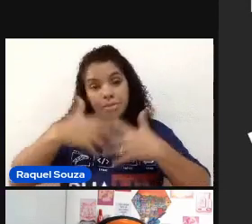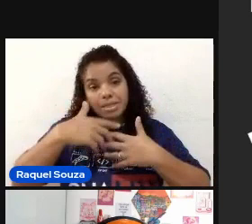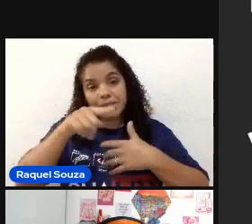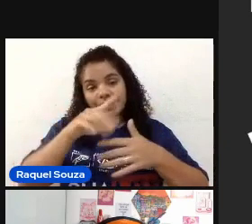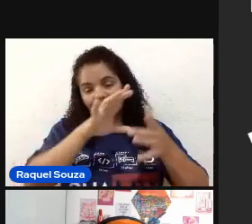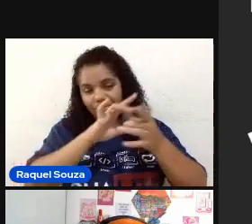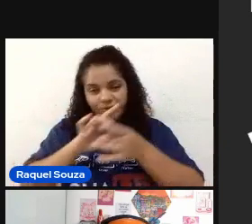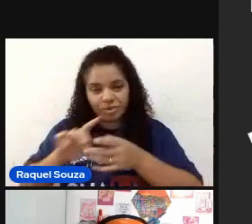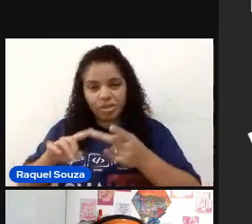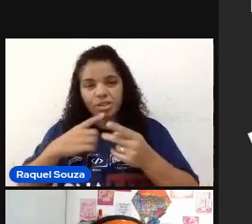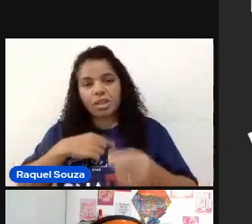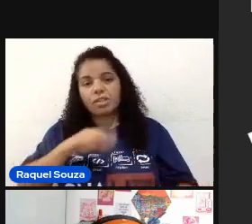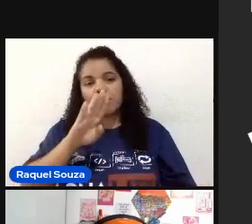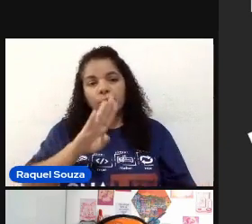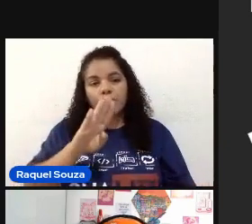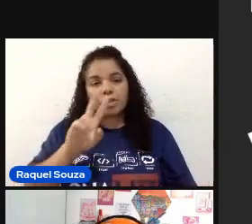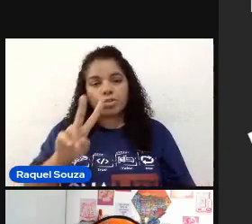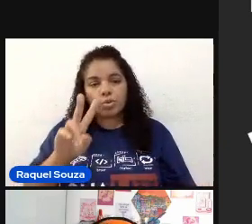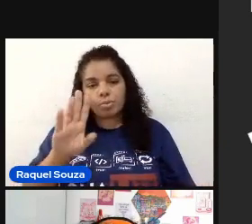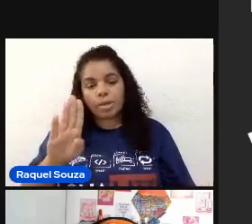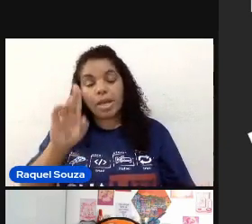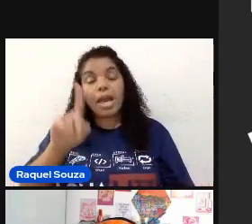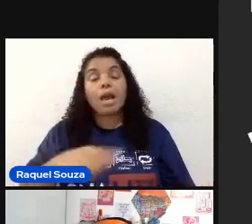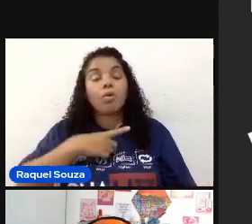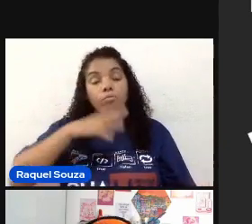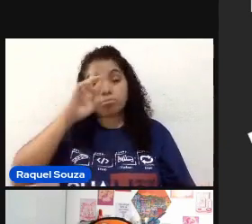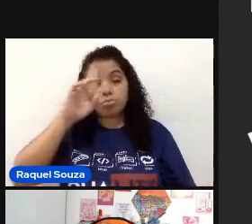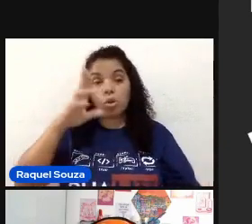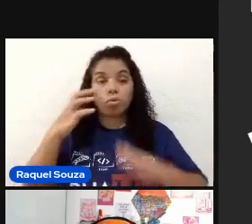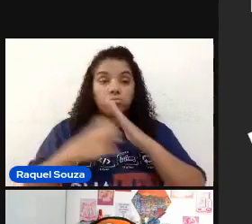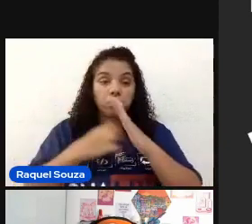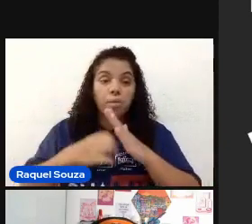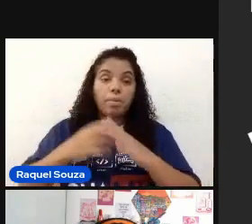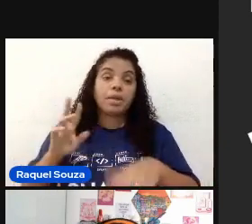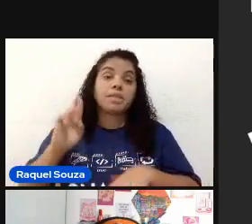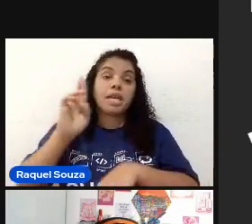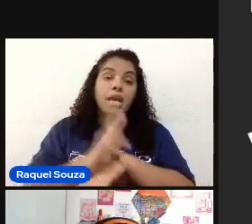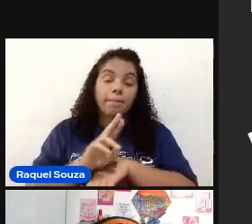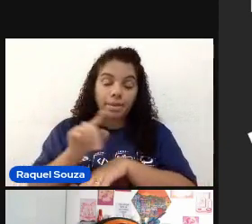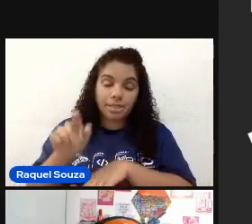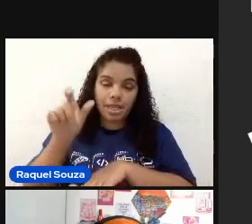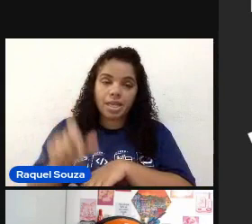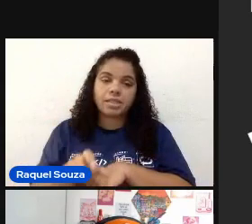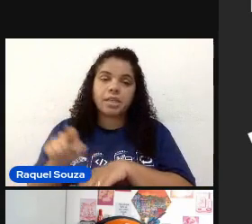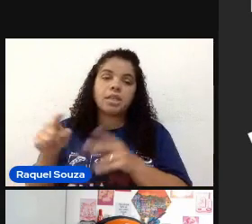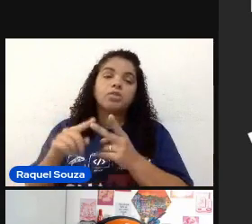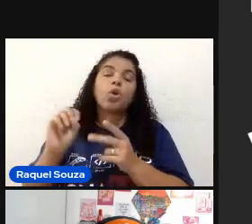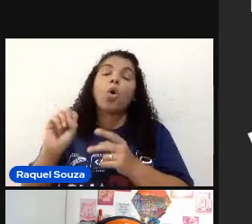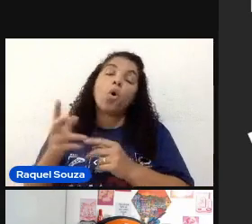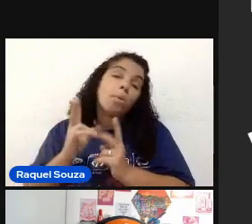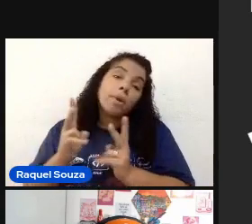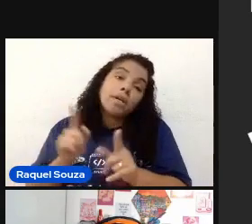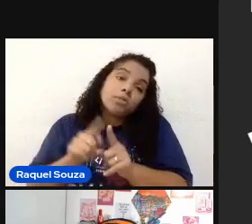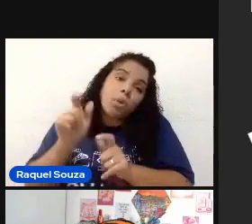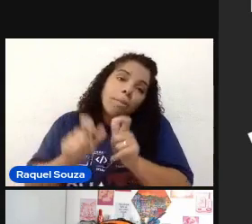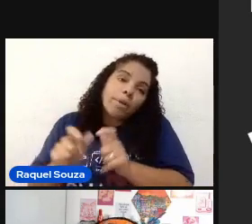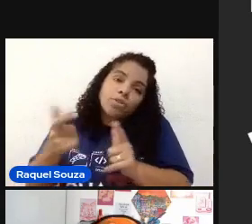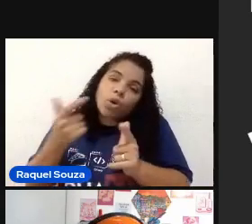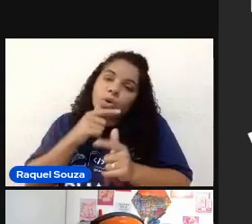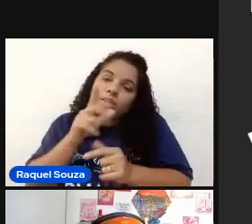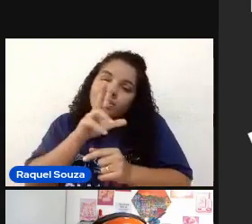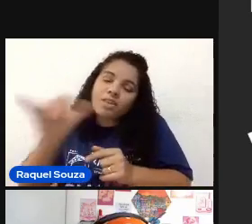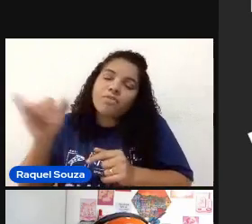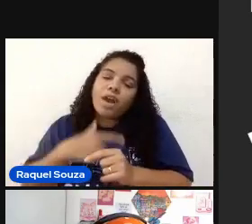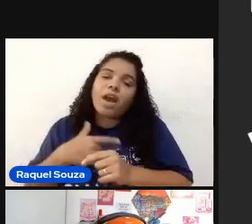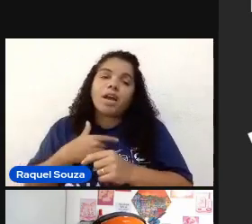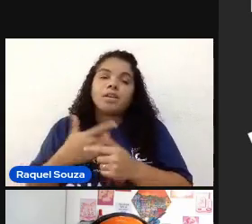do B2B, um dono de uma empresa, um personagem que melhor represente esse dono da empresa, ou mesmo uma pessoa que você vai lidar dentro